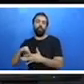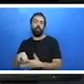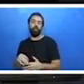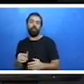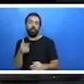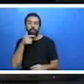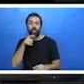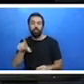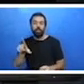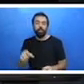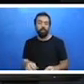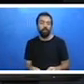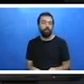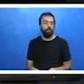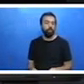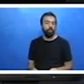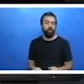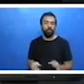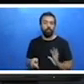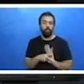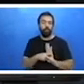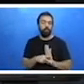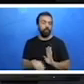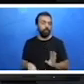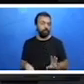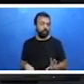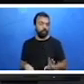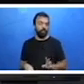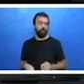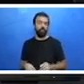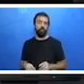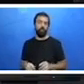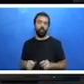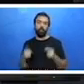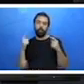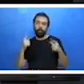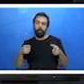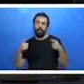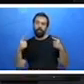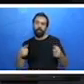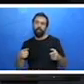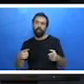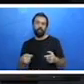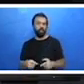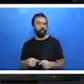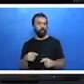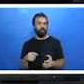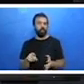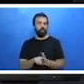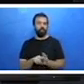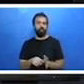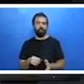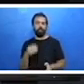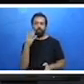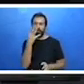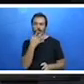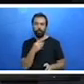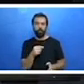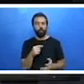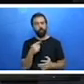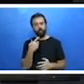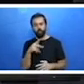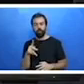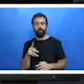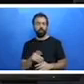própria ideologia, aconselhando, avisa e criticando, elogia. Sabe contar a história com pesar